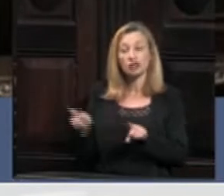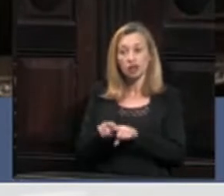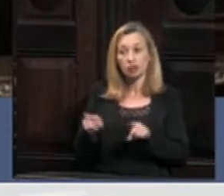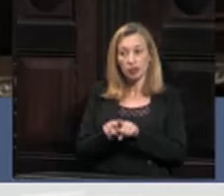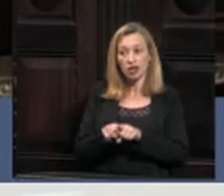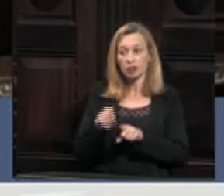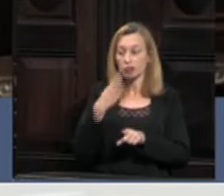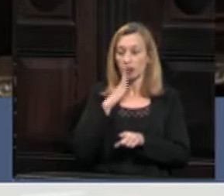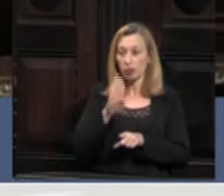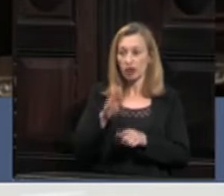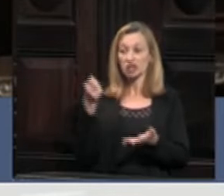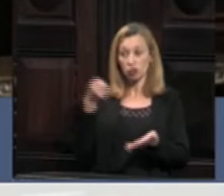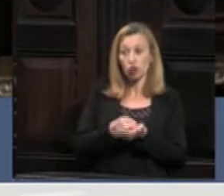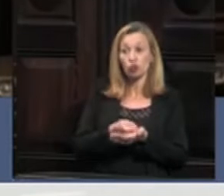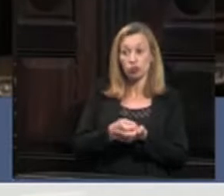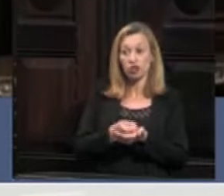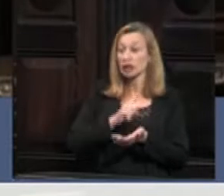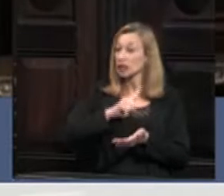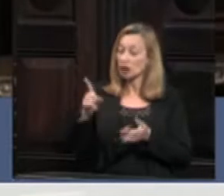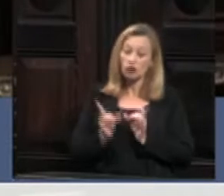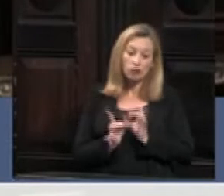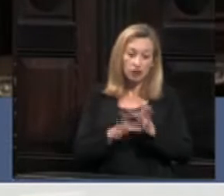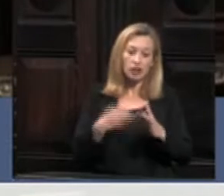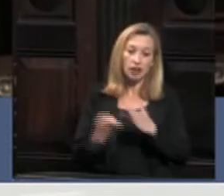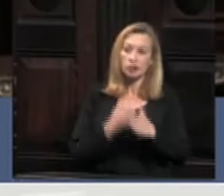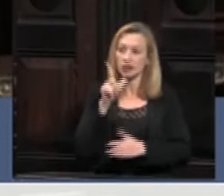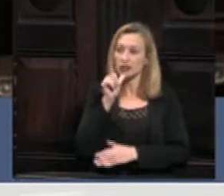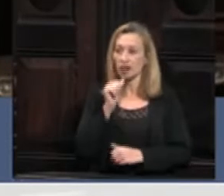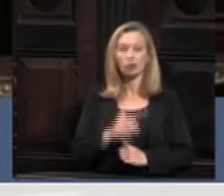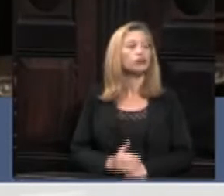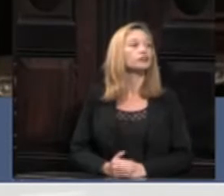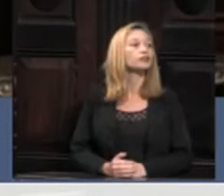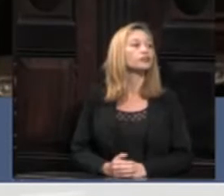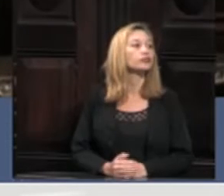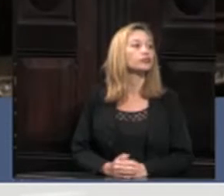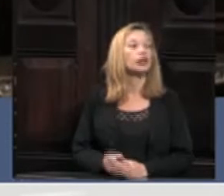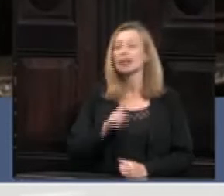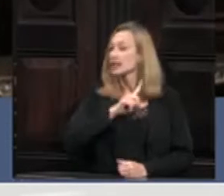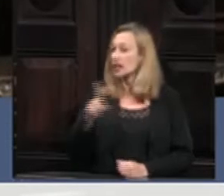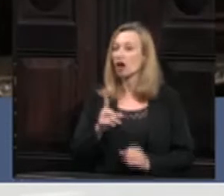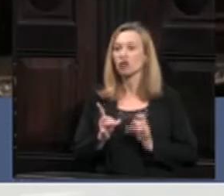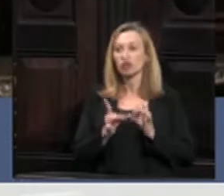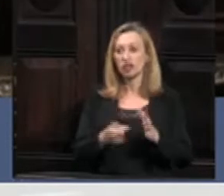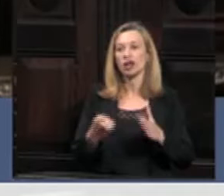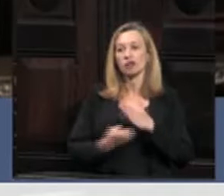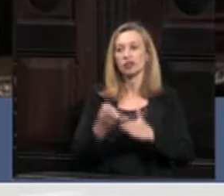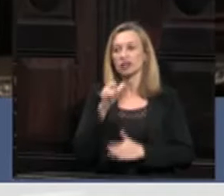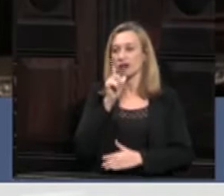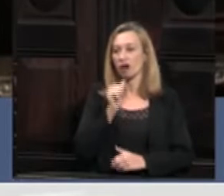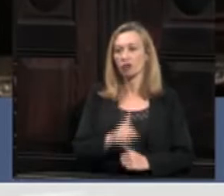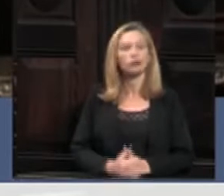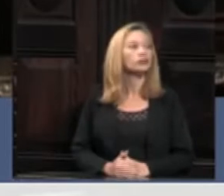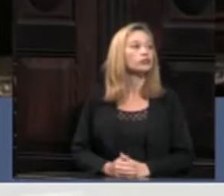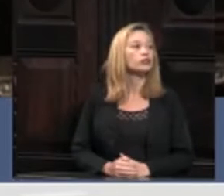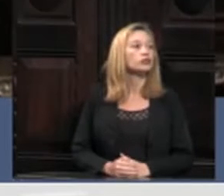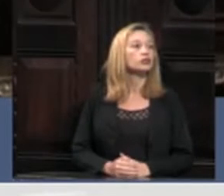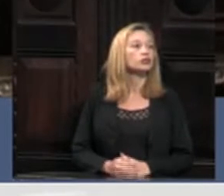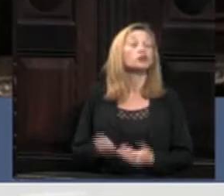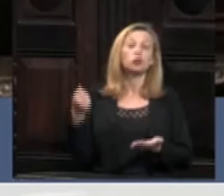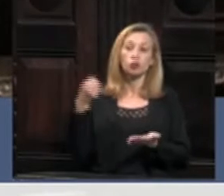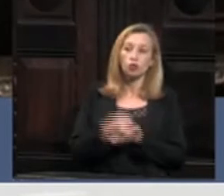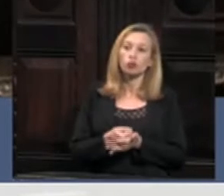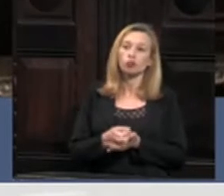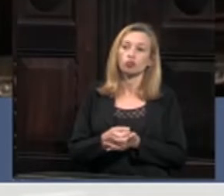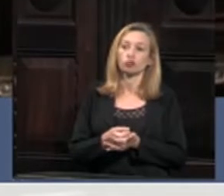dada, de que não privatizará a SEDAI. Não privatizar a SEDAI, assumir esse